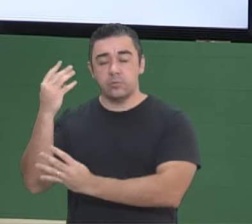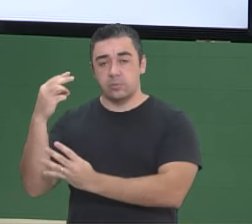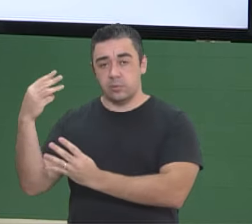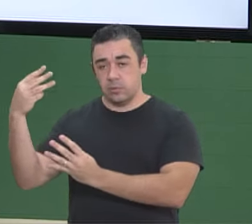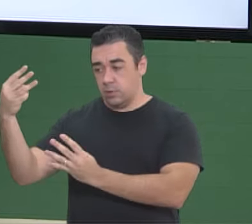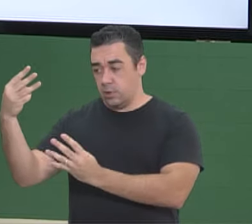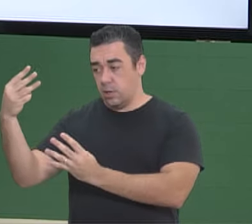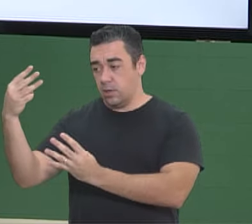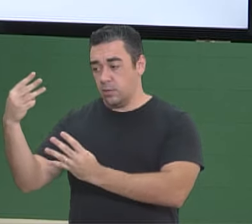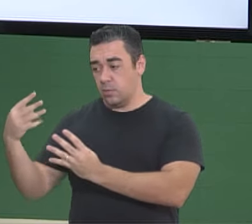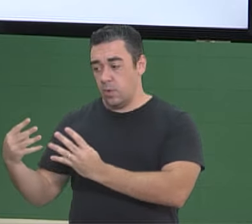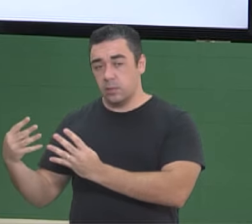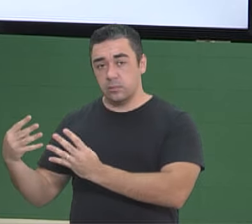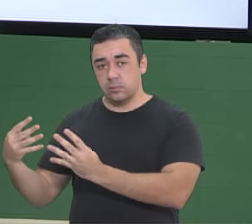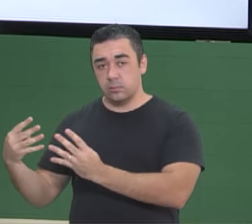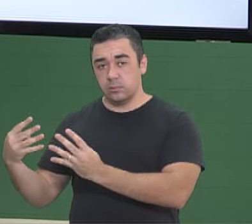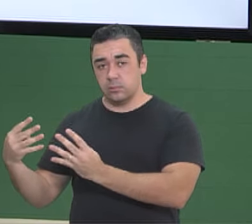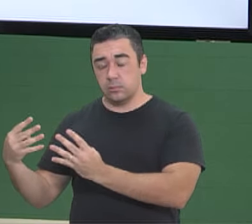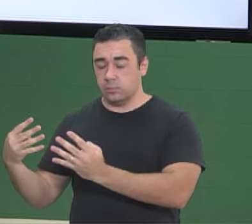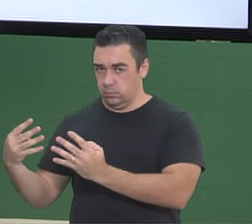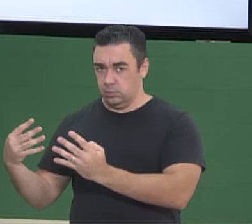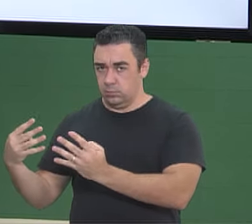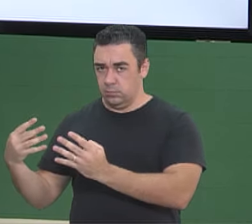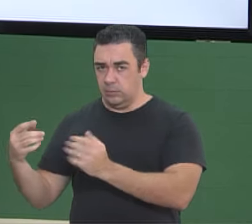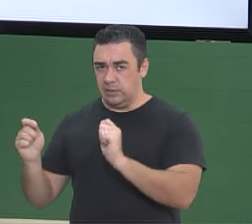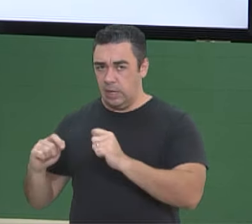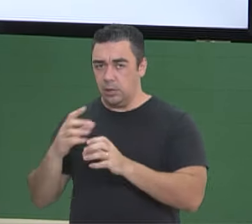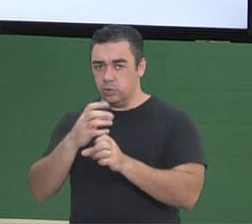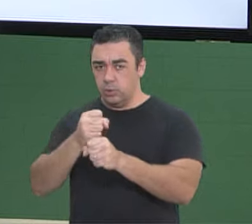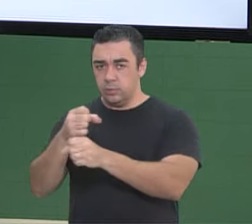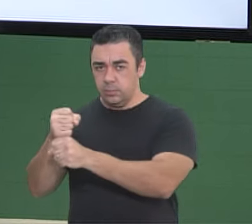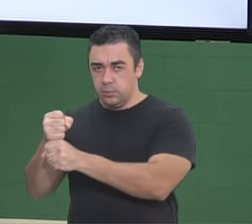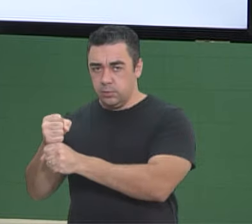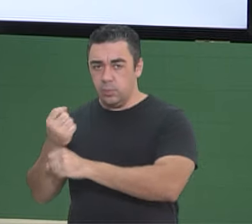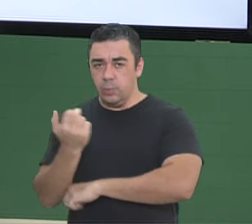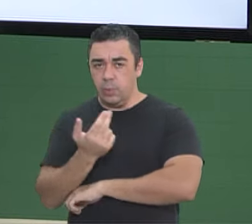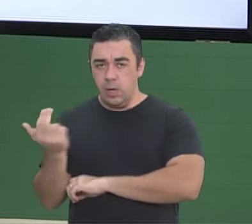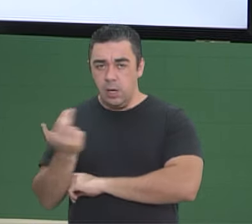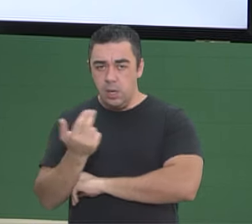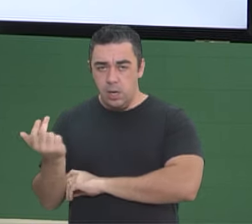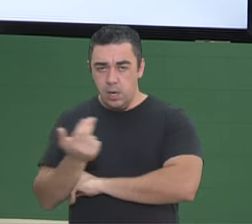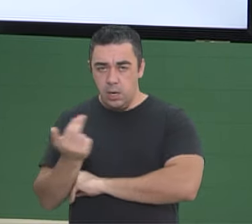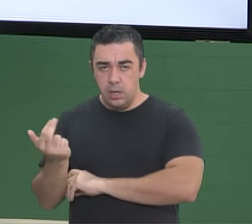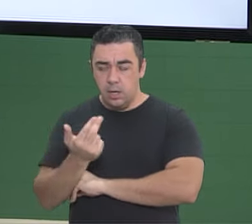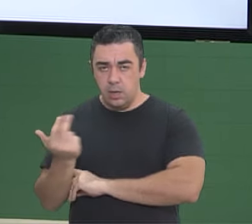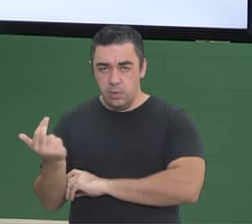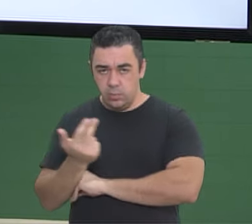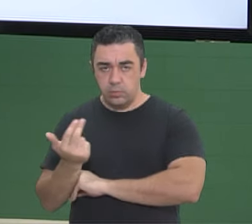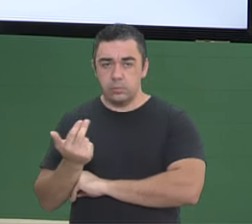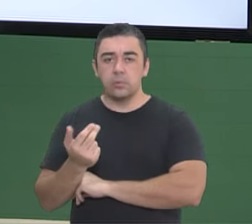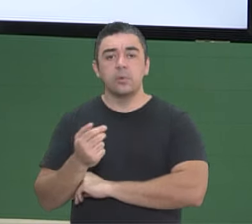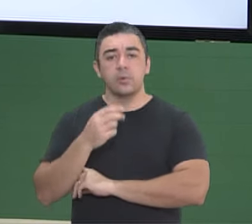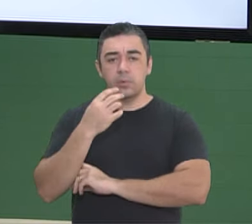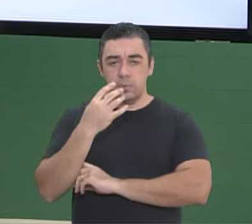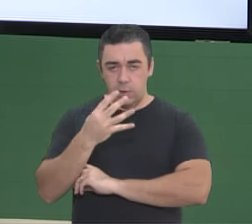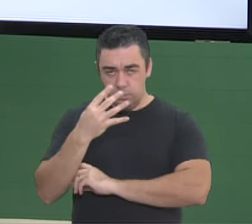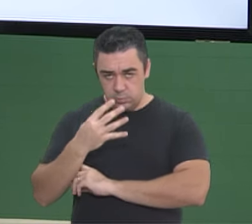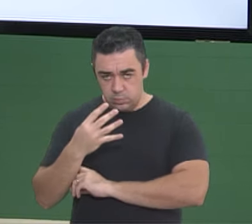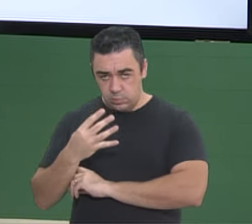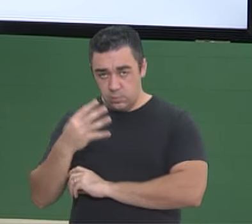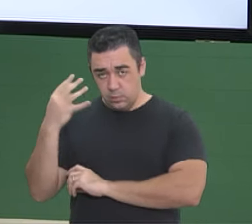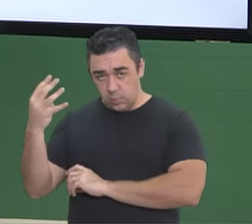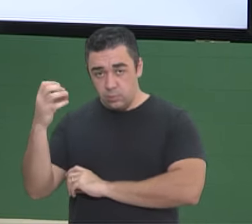3. Posso somar as frações que têm o denominador iguais. Então, somando aqui, 4 mais 4, 8,